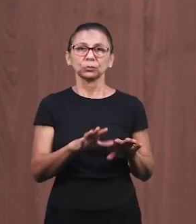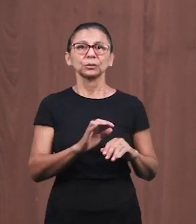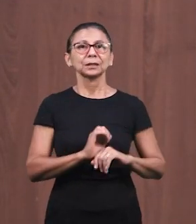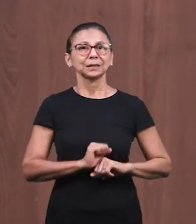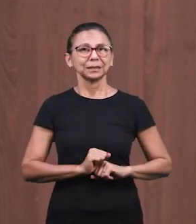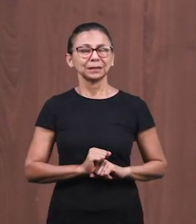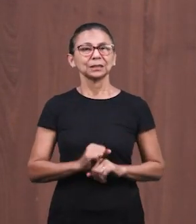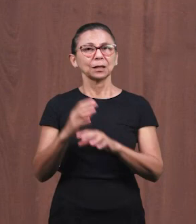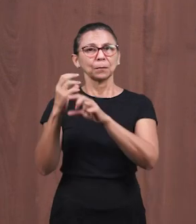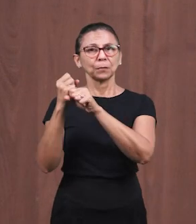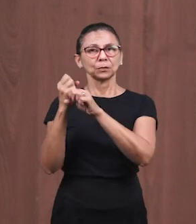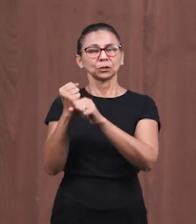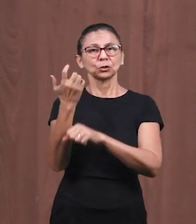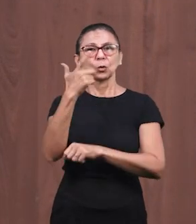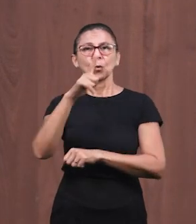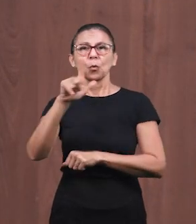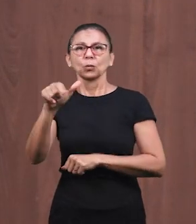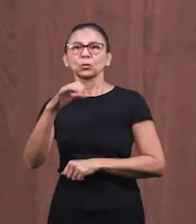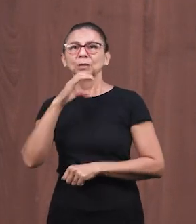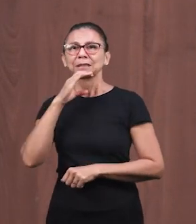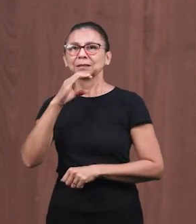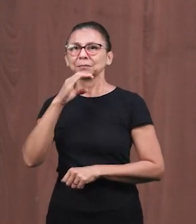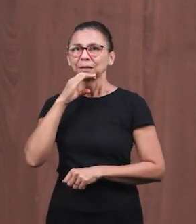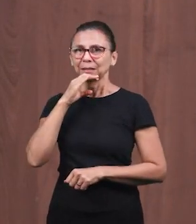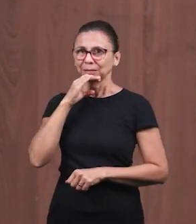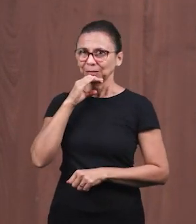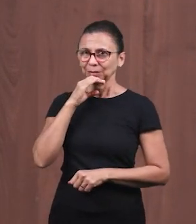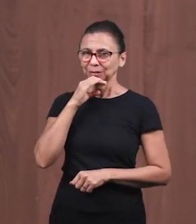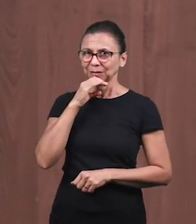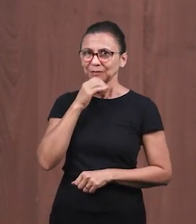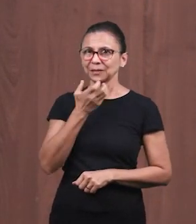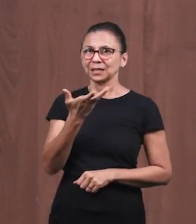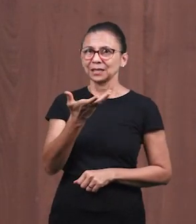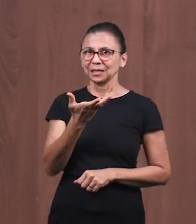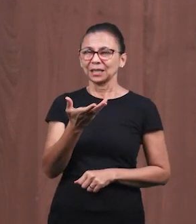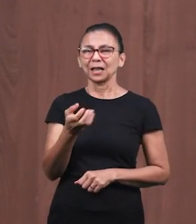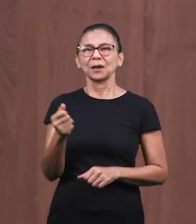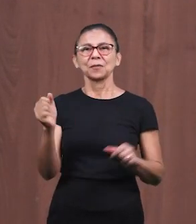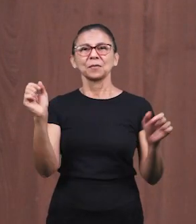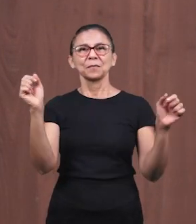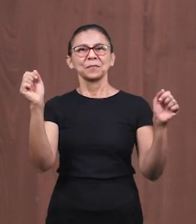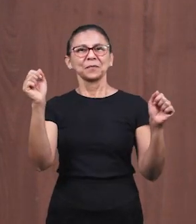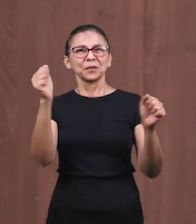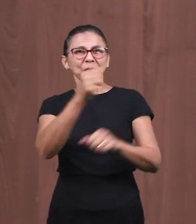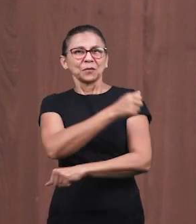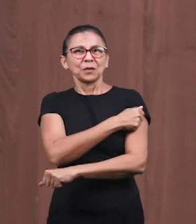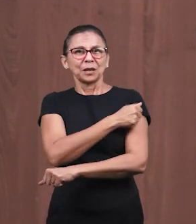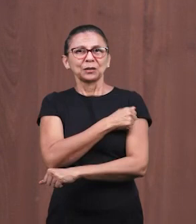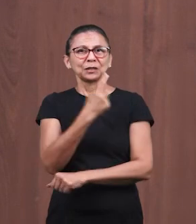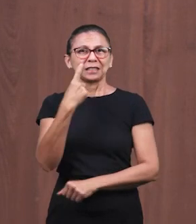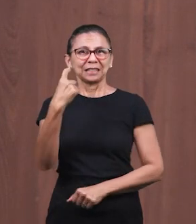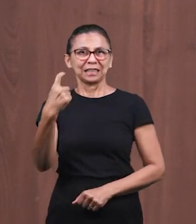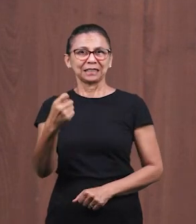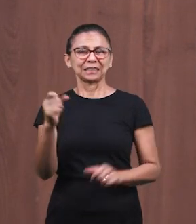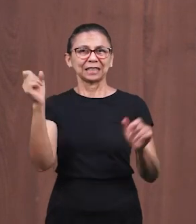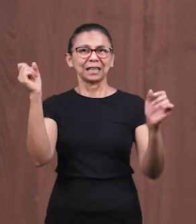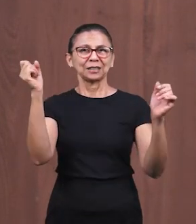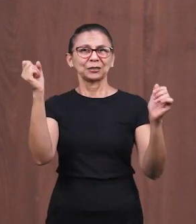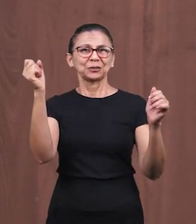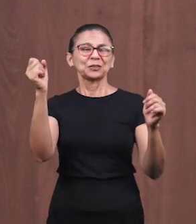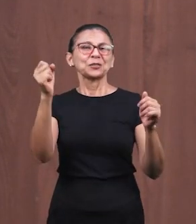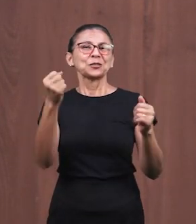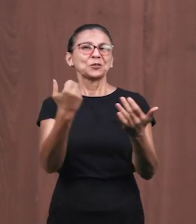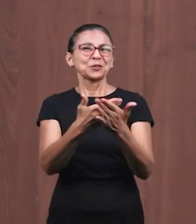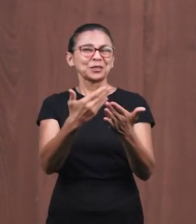prejudicá-lo na apropriação de outros conhecimentos. Quer ver um professor feliz? é ter um aluno interessado nos estudos, que